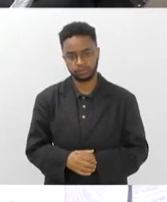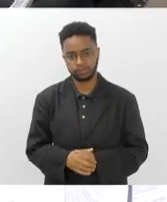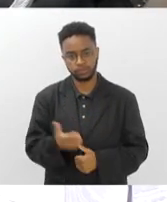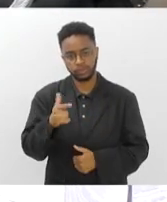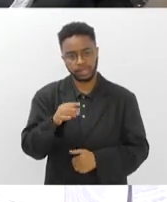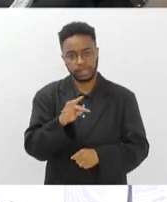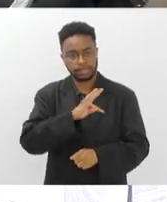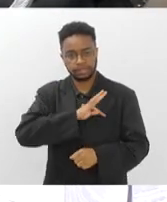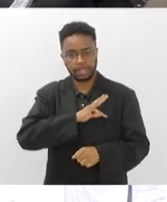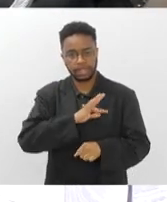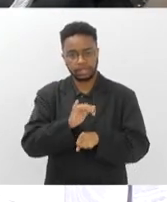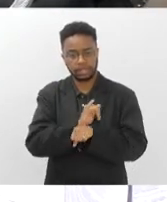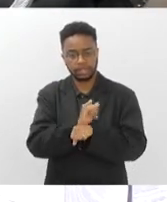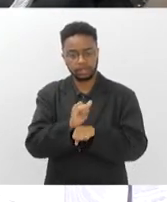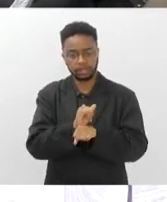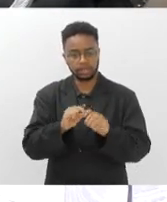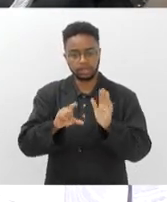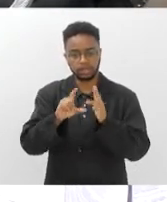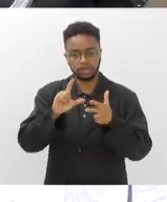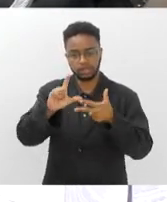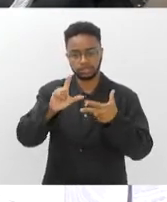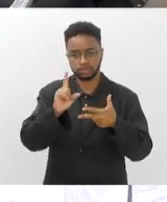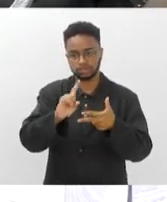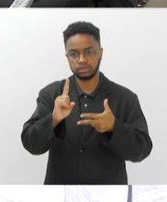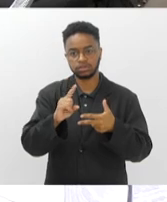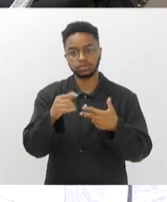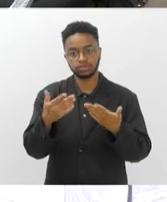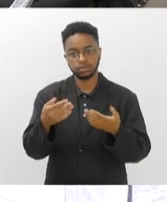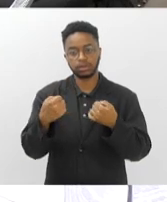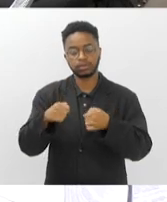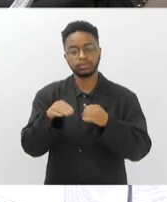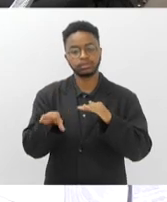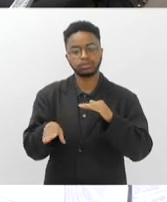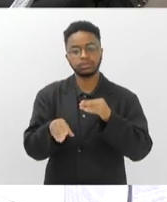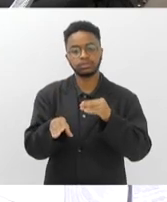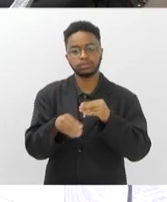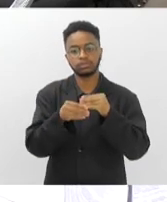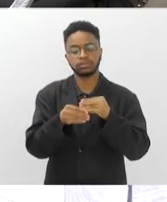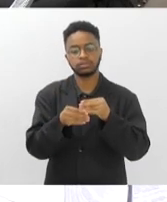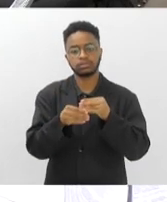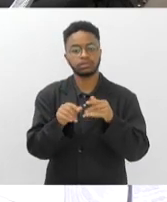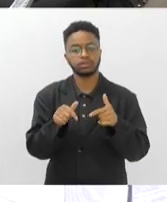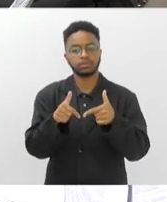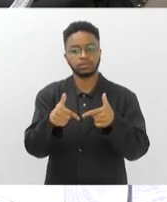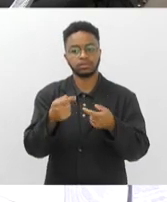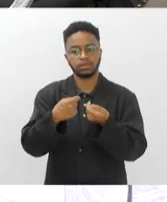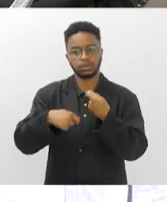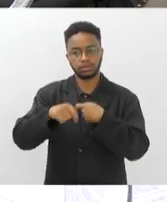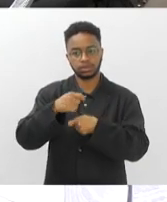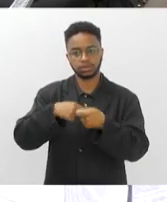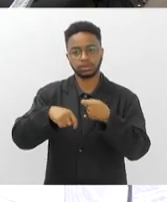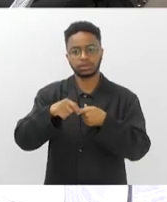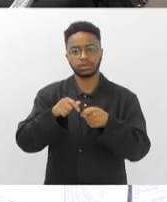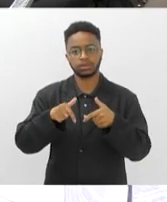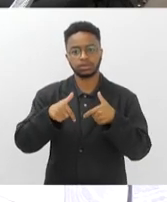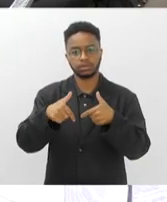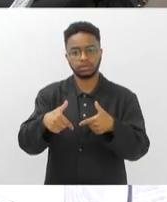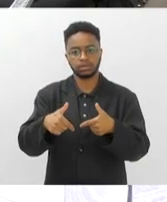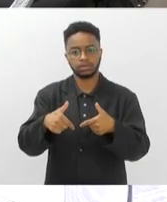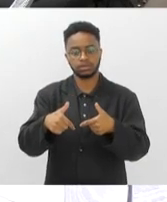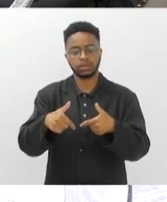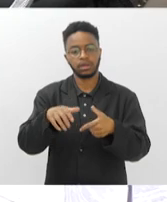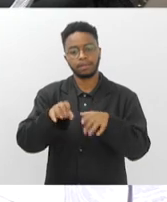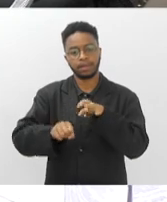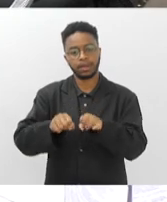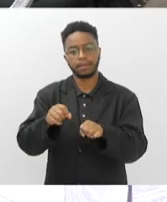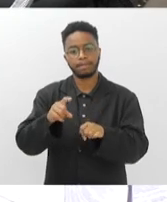técnica legislativa. Então ele botou assim, acrescenta as atividades econômicas exercidas exclusivamente por empreendimento de catador de